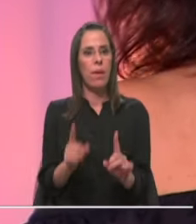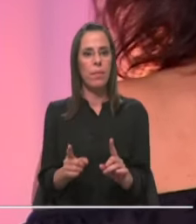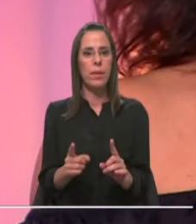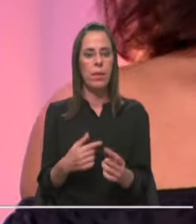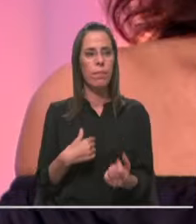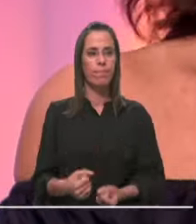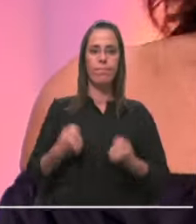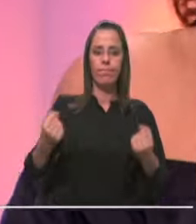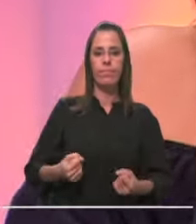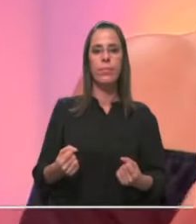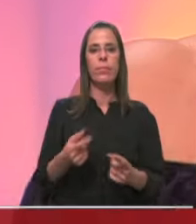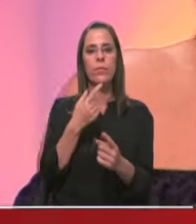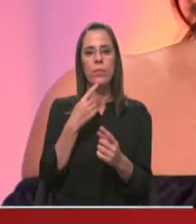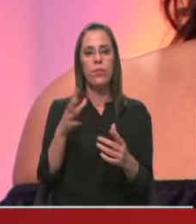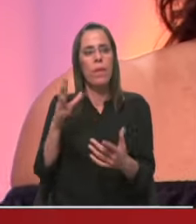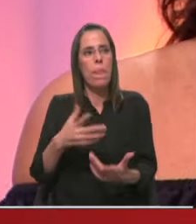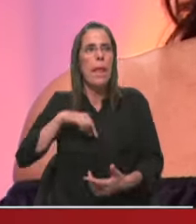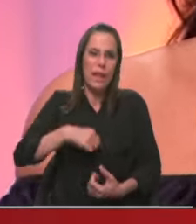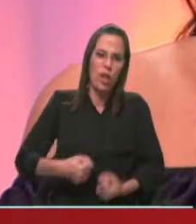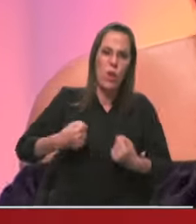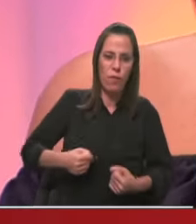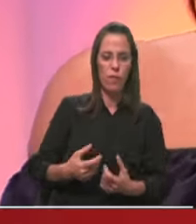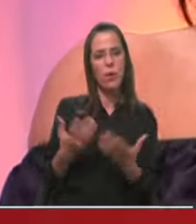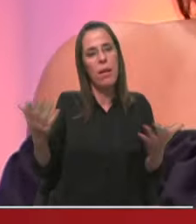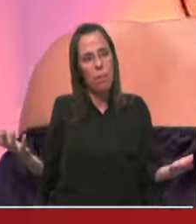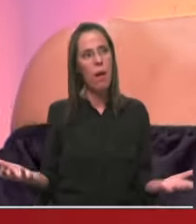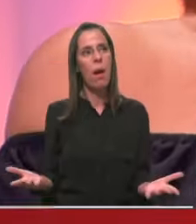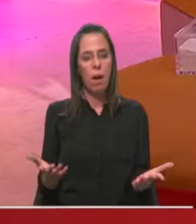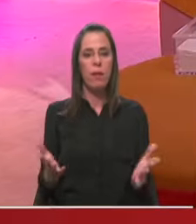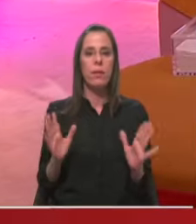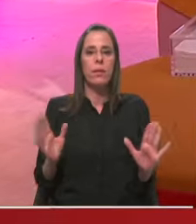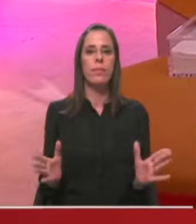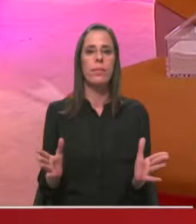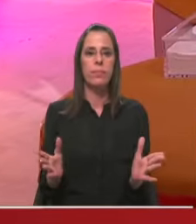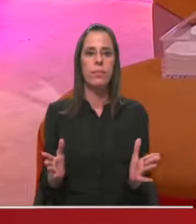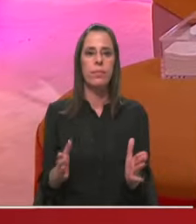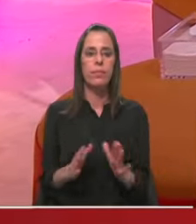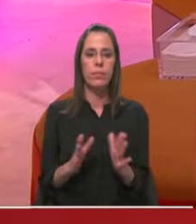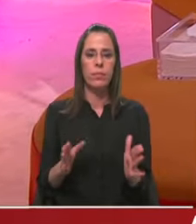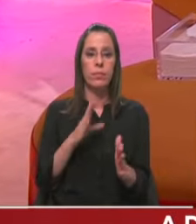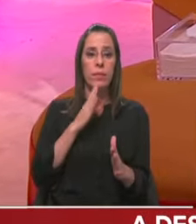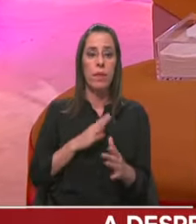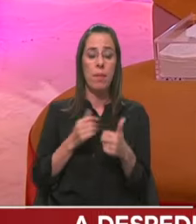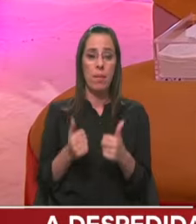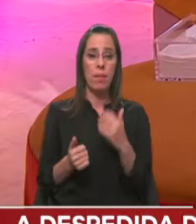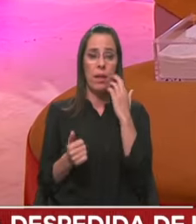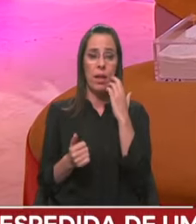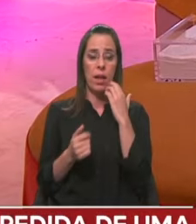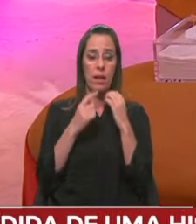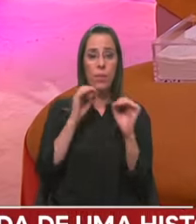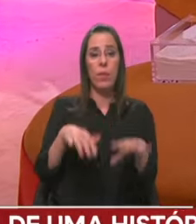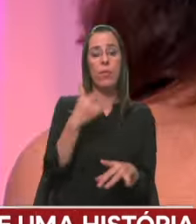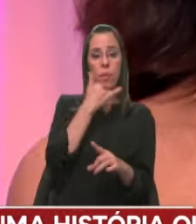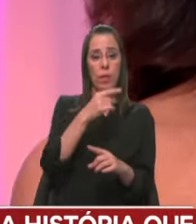ser capaz. Tu vais buscar forças, não sabes onde, não é? Pois, fazes, mas depois há um momento fazes, em que não há... Mas, pôr a minha mãe bem, porque isto tem um final